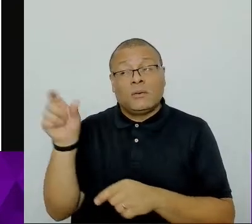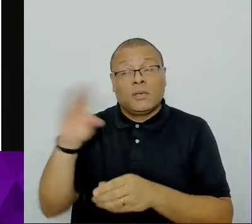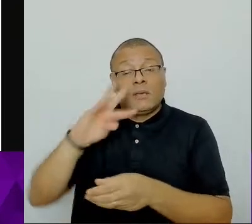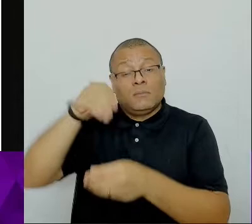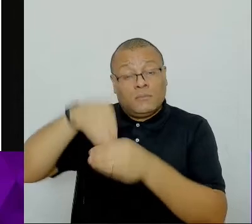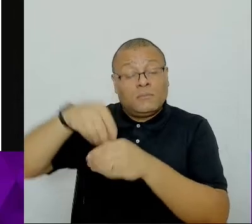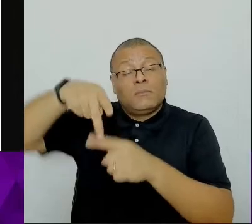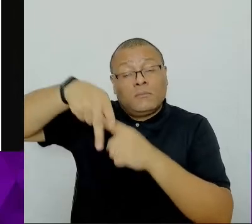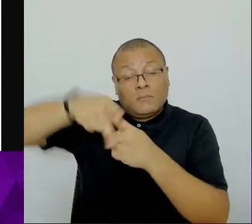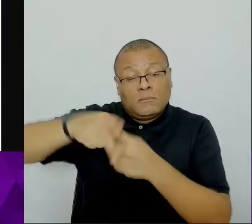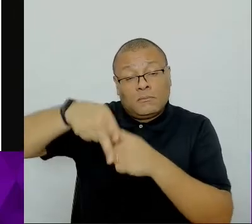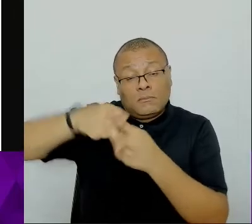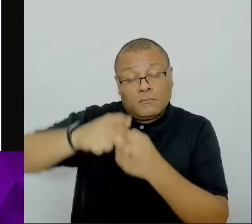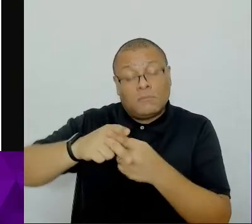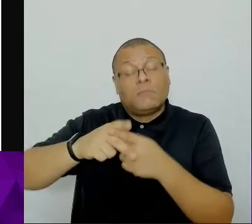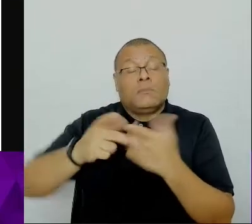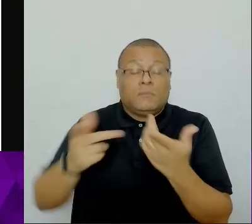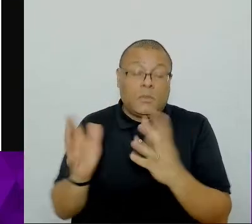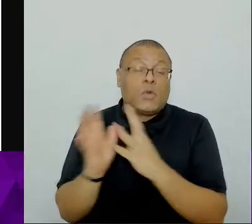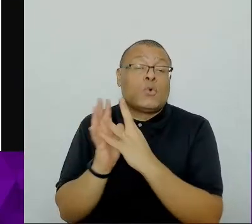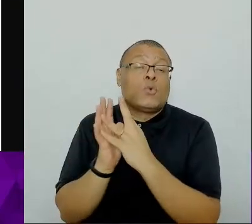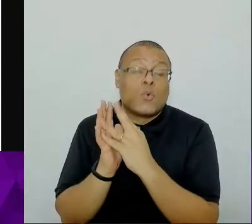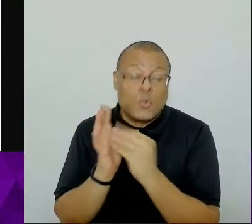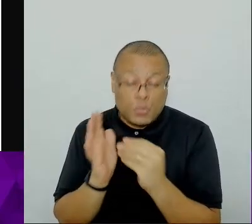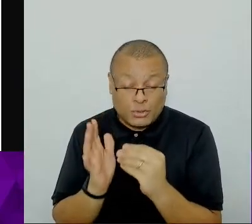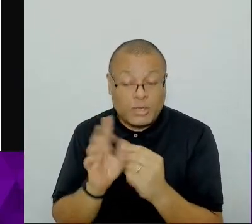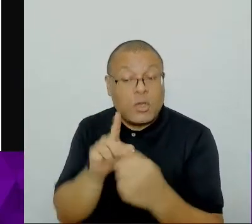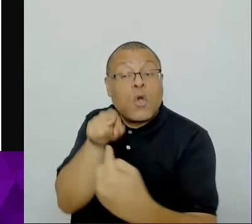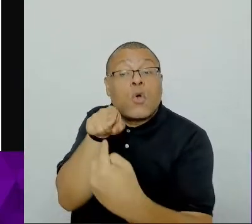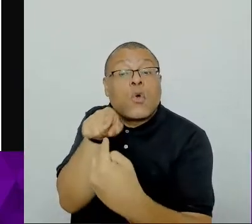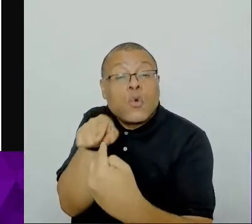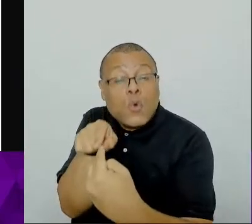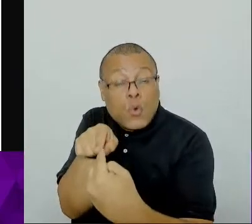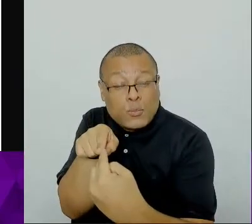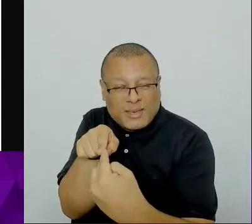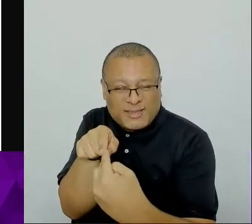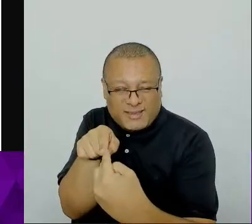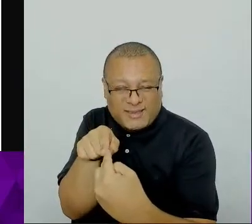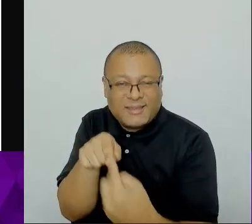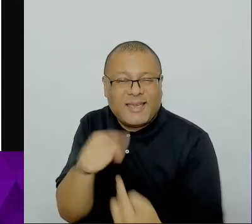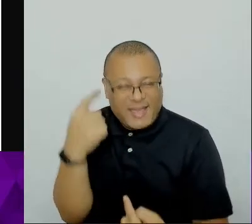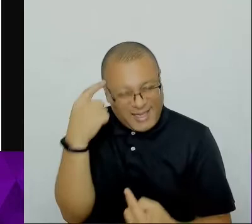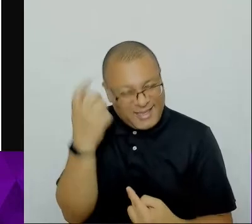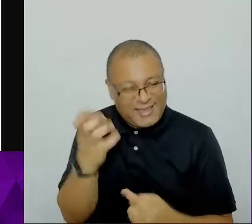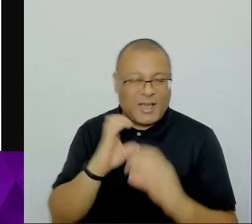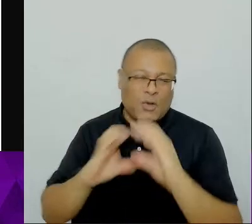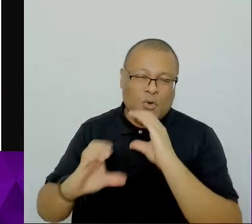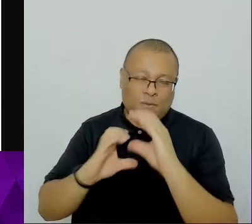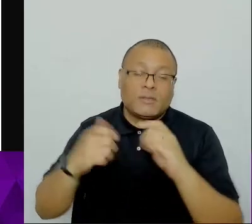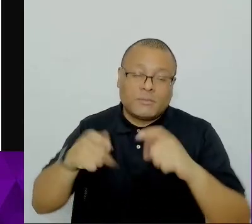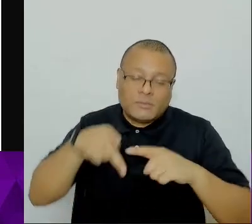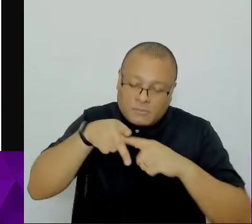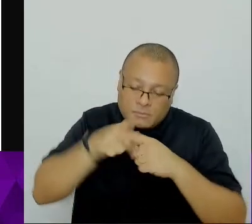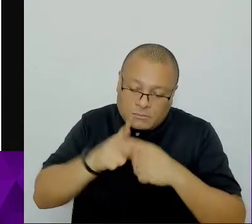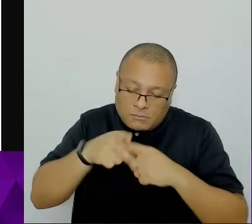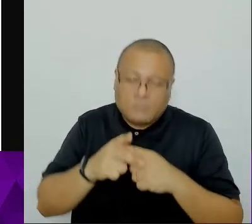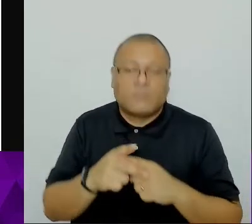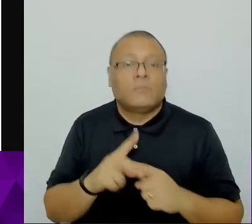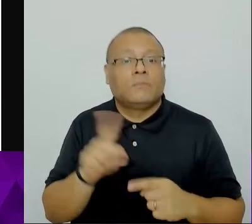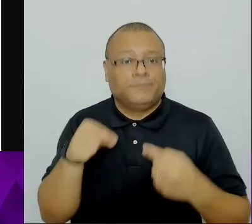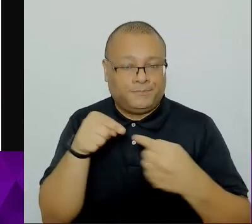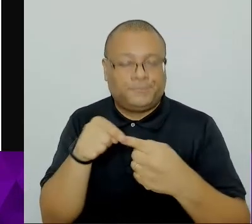que eu preciso que o modelo performe bem nessa situação. Então, você também precisa ajustar o modelo para isso,